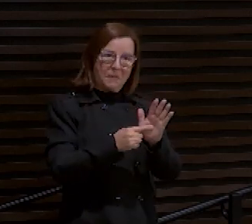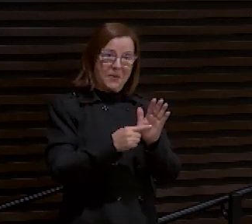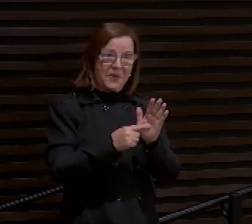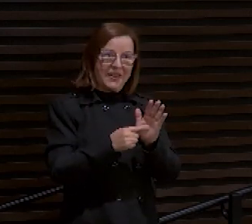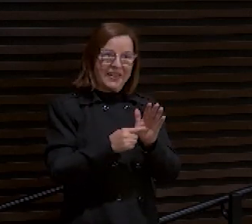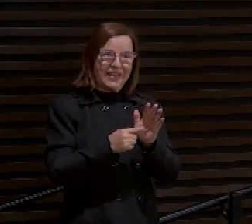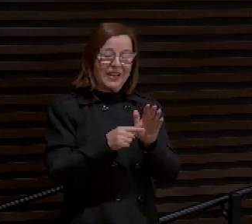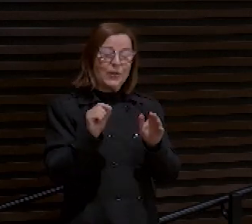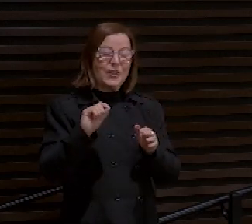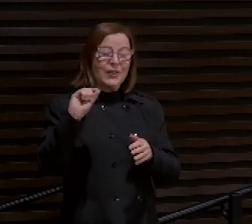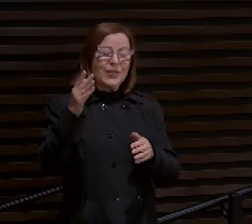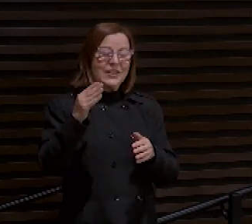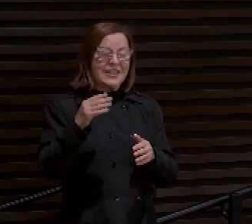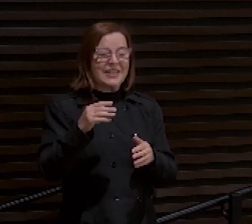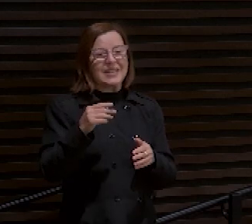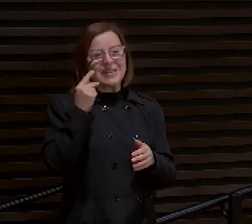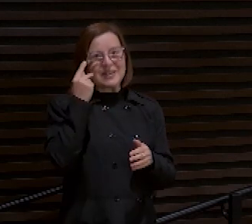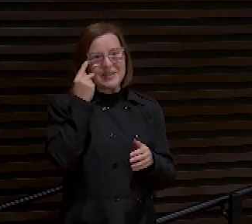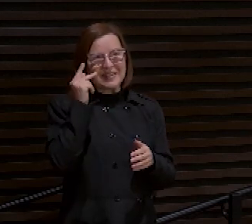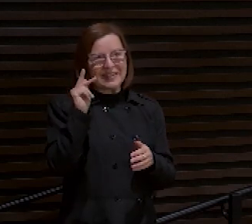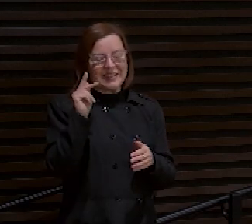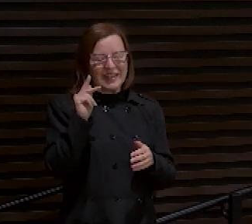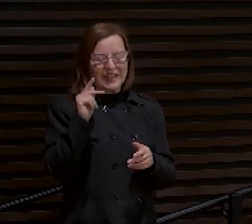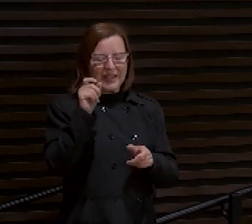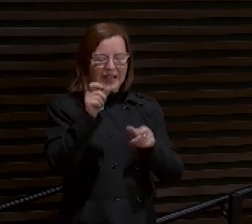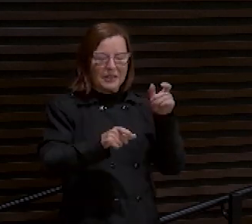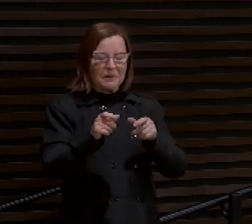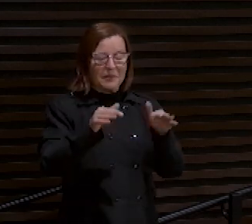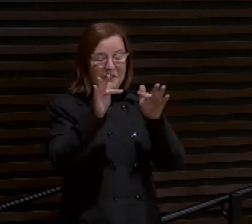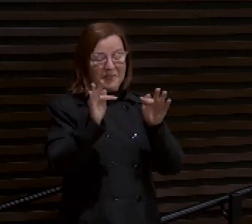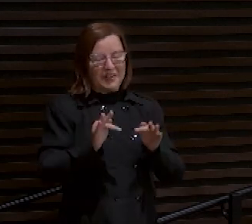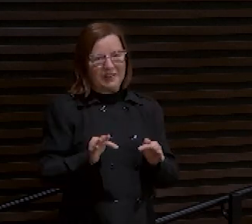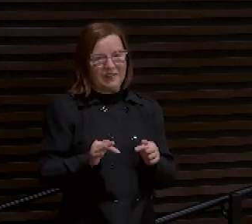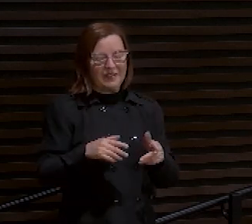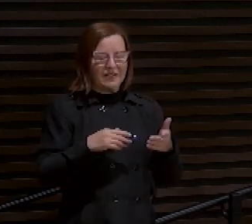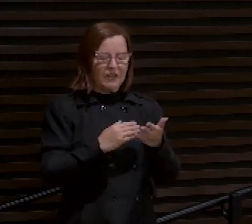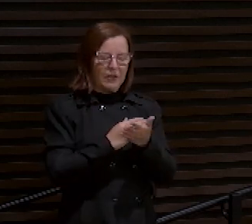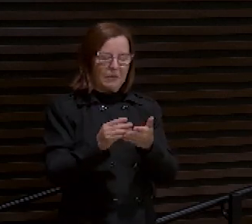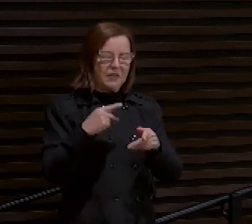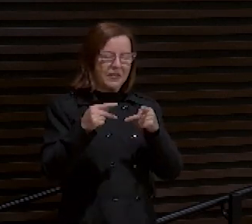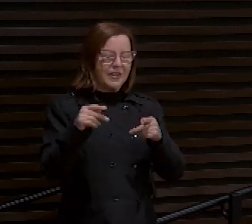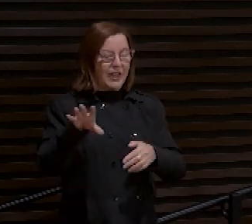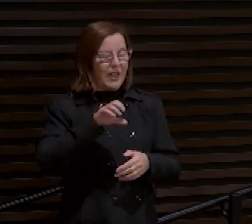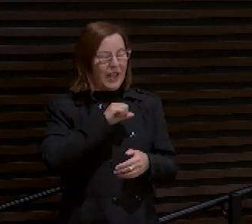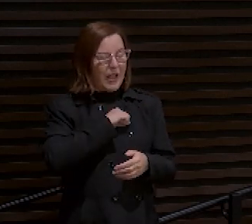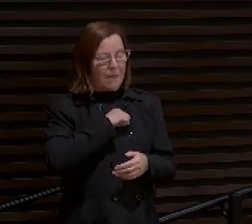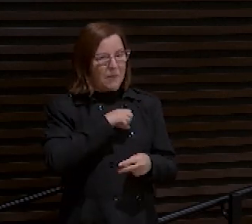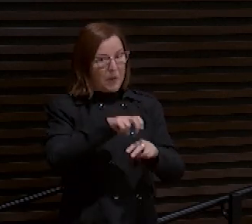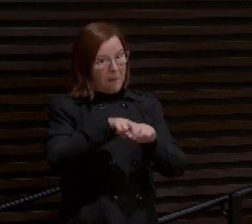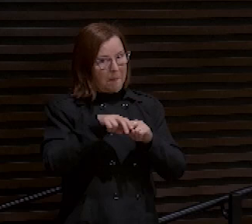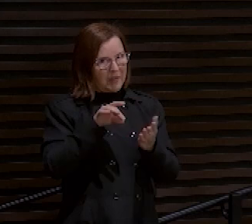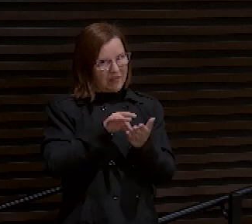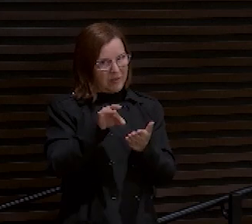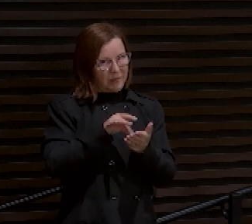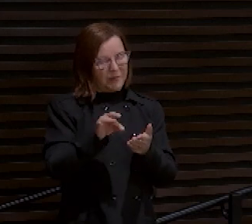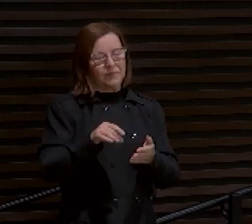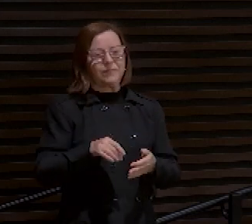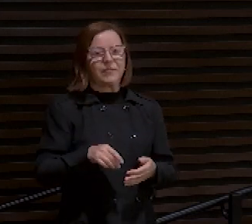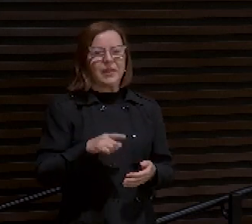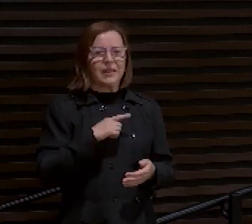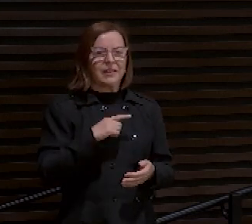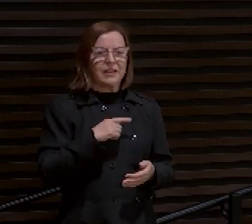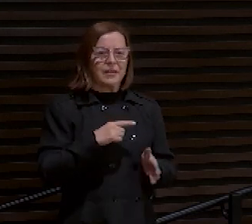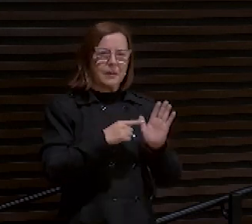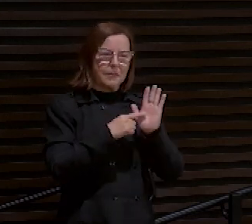bem-aventurados. E ele começa aqui falando sobre o amor aos inimigos. Há muitas evidências,